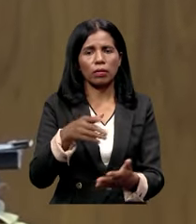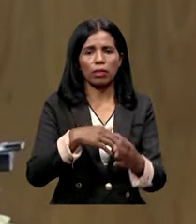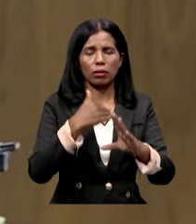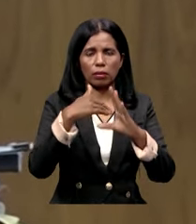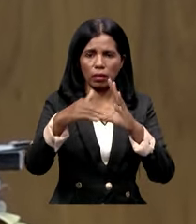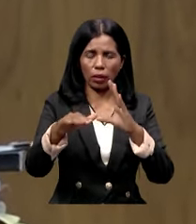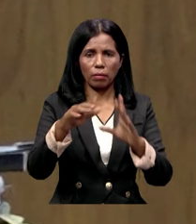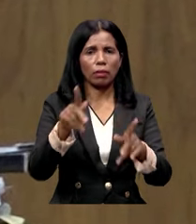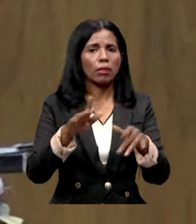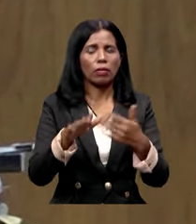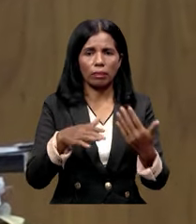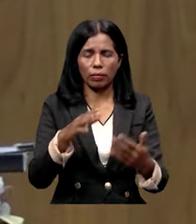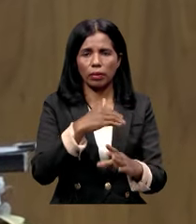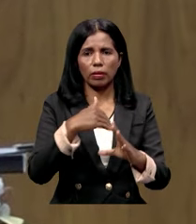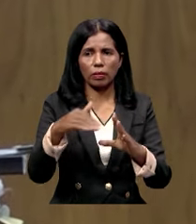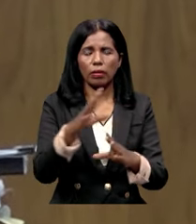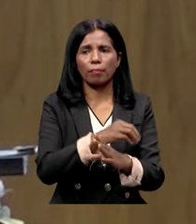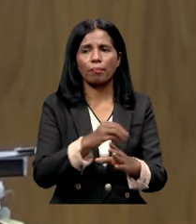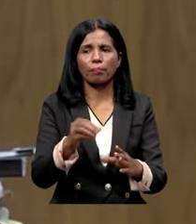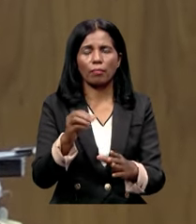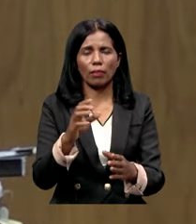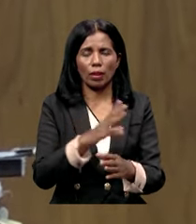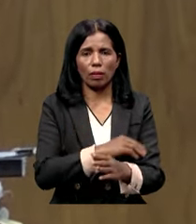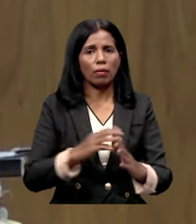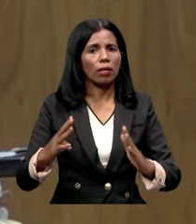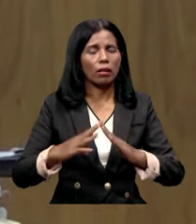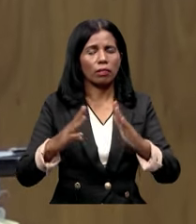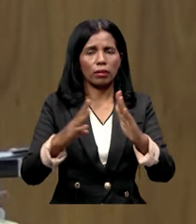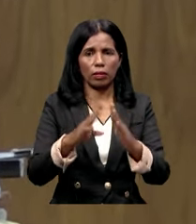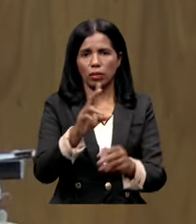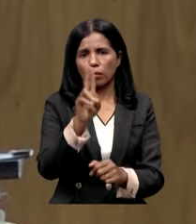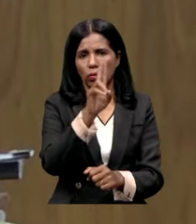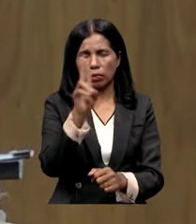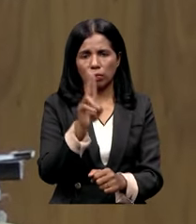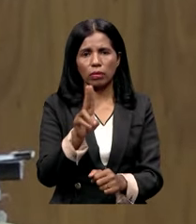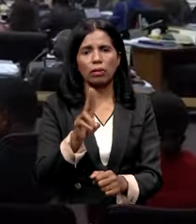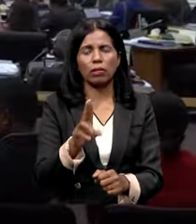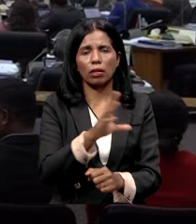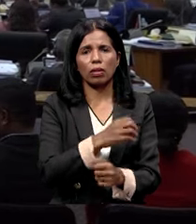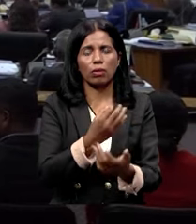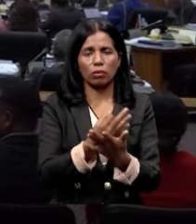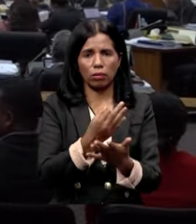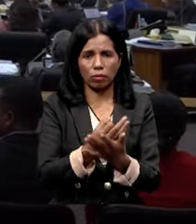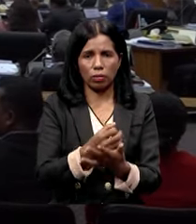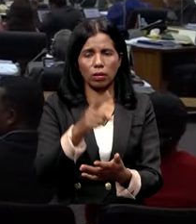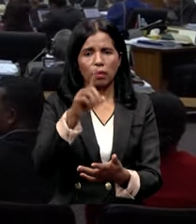publika, tokon tolu resin hat pontu rua, ba kapital menor, no tokon atus hat sanu resin ida, ba kapital